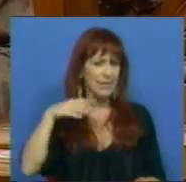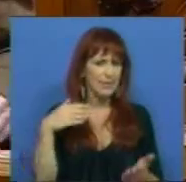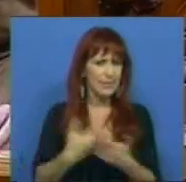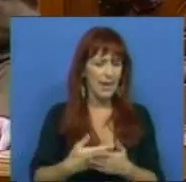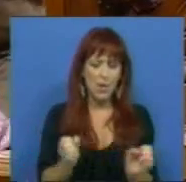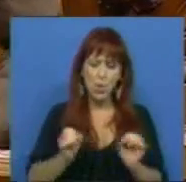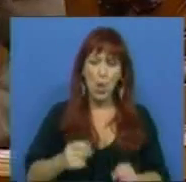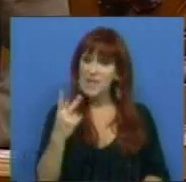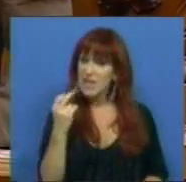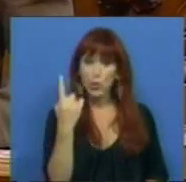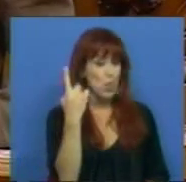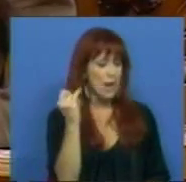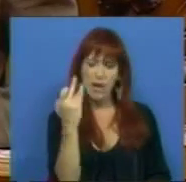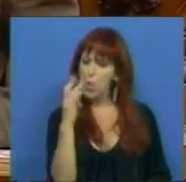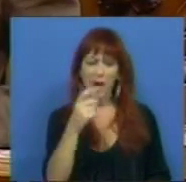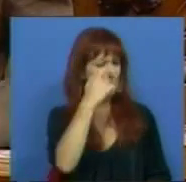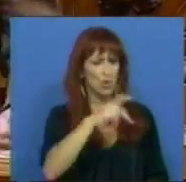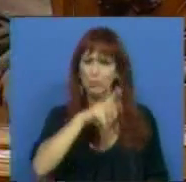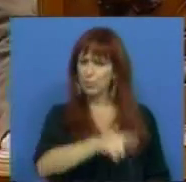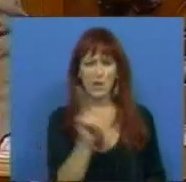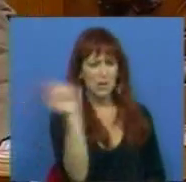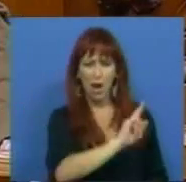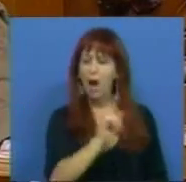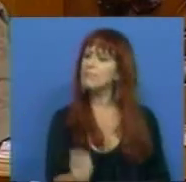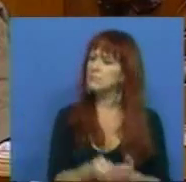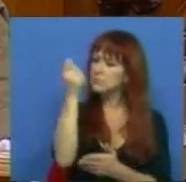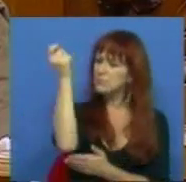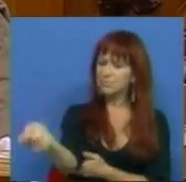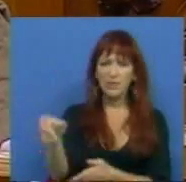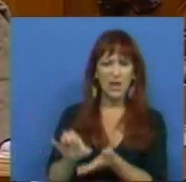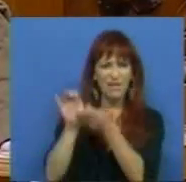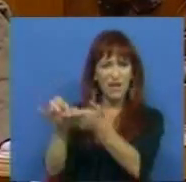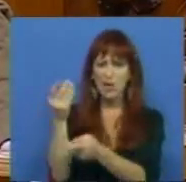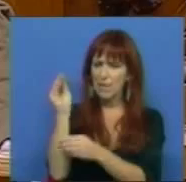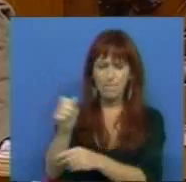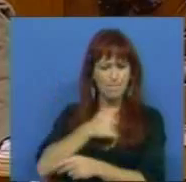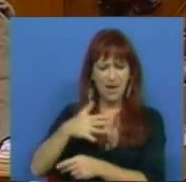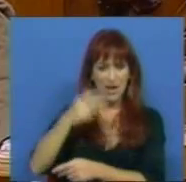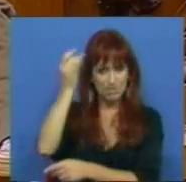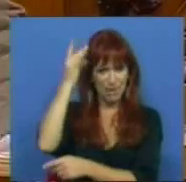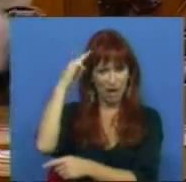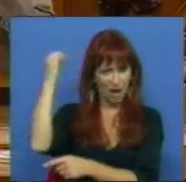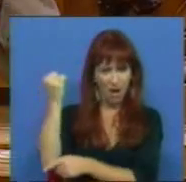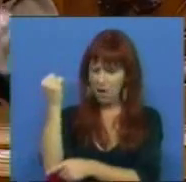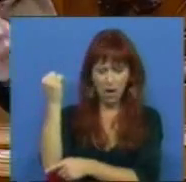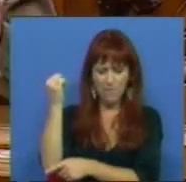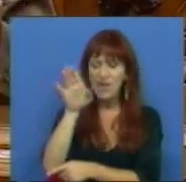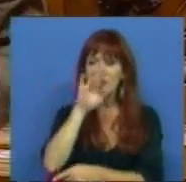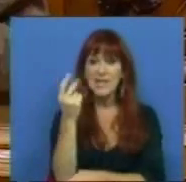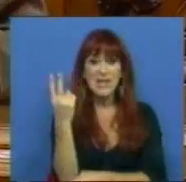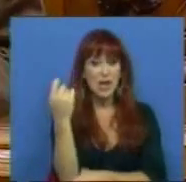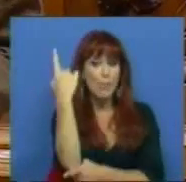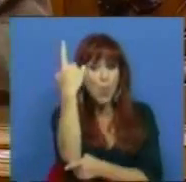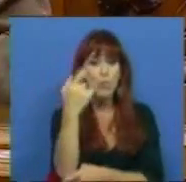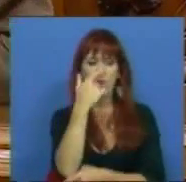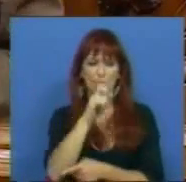não há um cêntimo do IRS dos portugueses que seja utilizado para financiar banqueiros criminosos. Se um cêntimo do